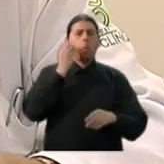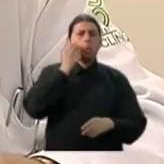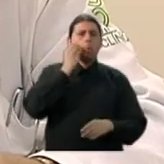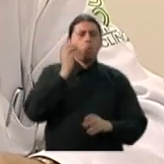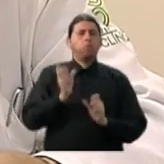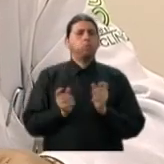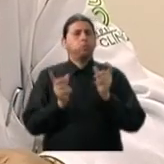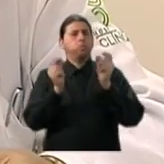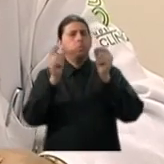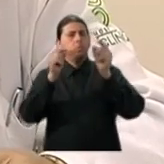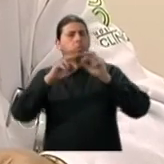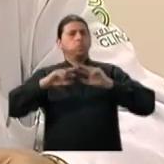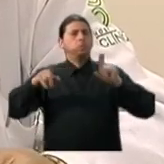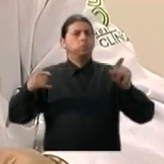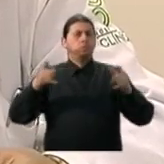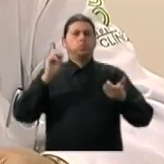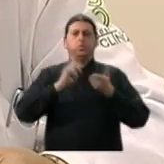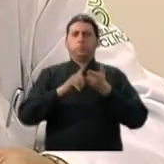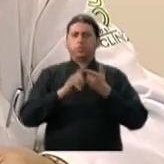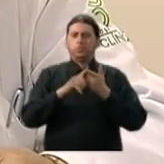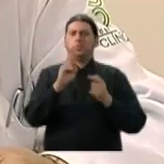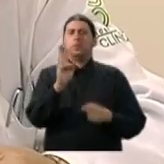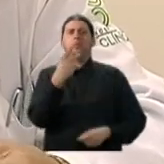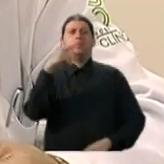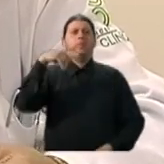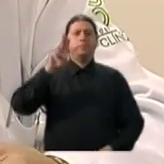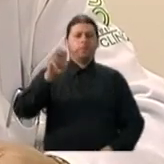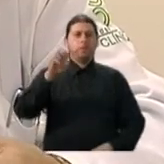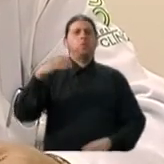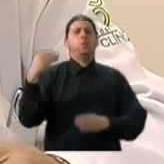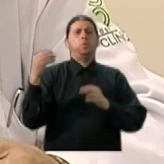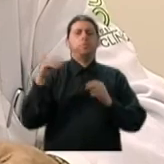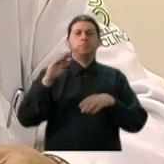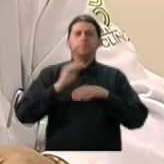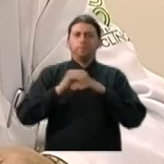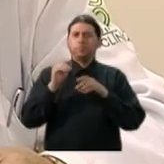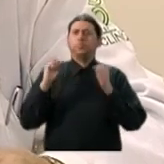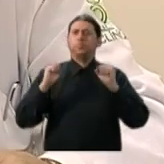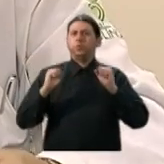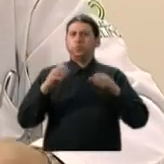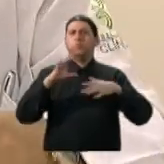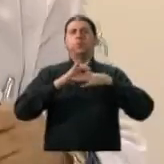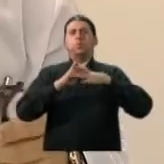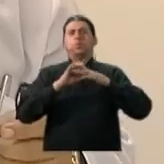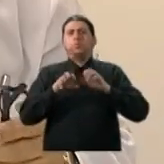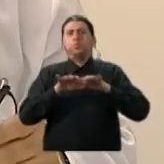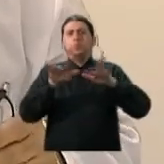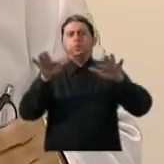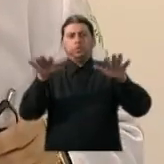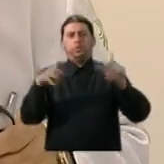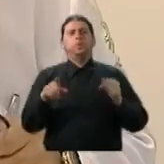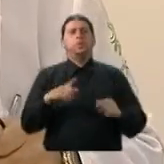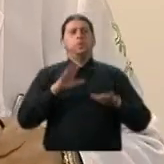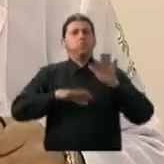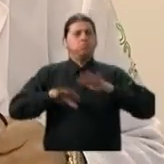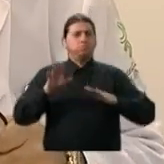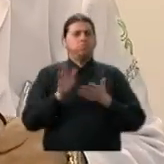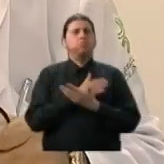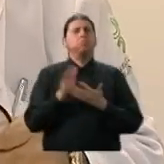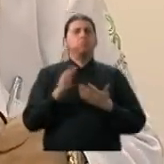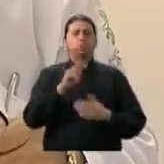cânceres de colo do útero são causados pelos HPVs que têm potencial para malignizar. São mais de 200